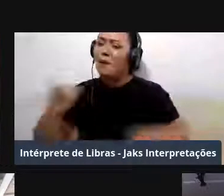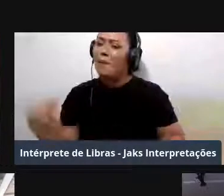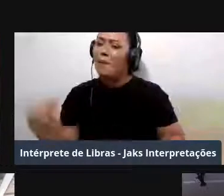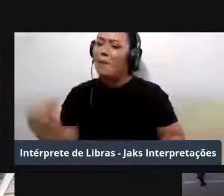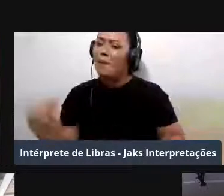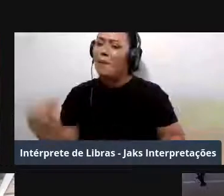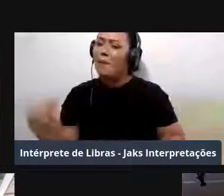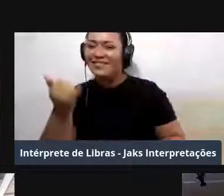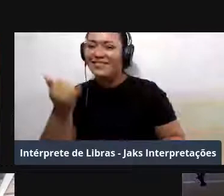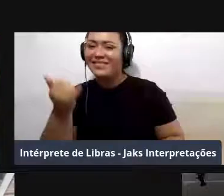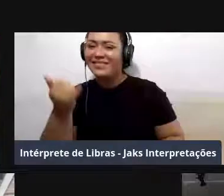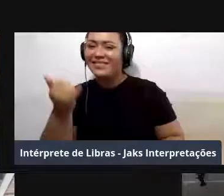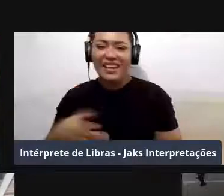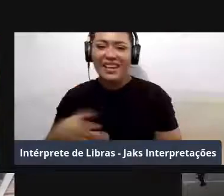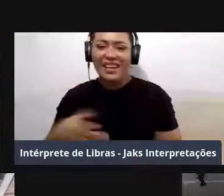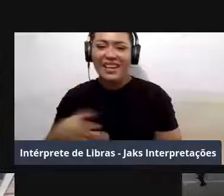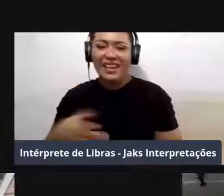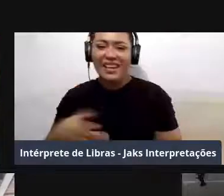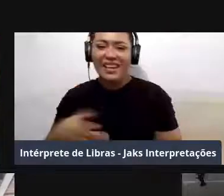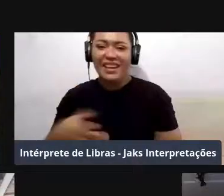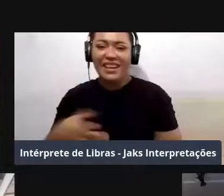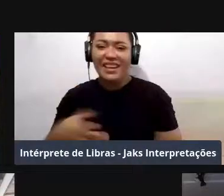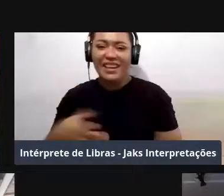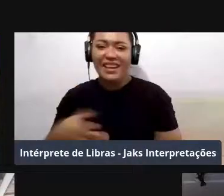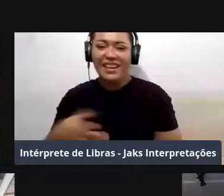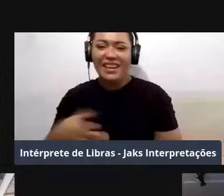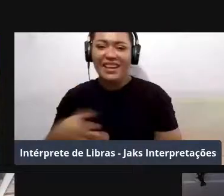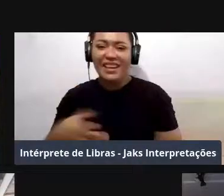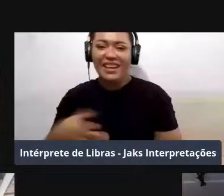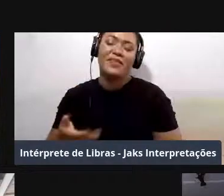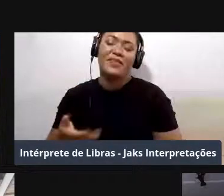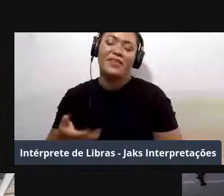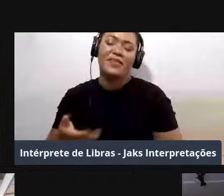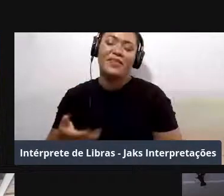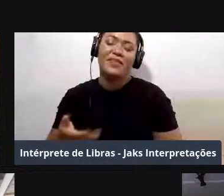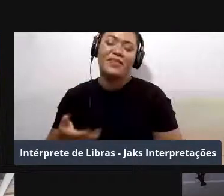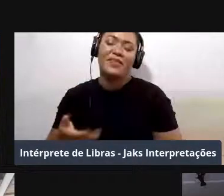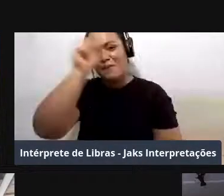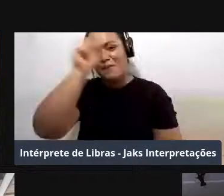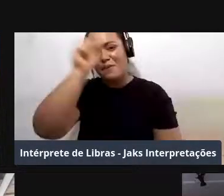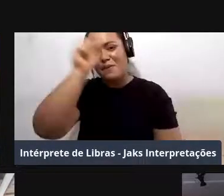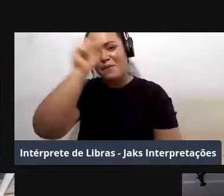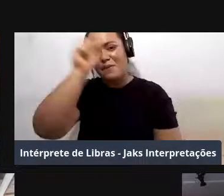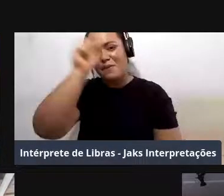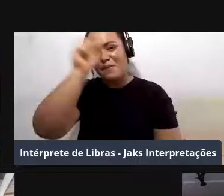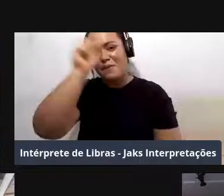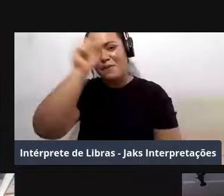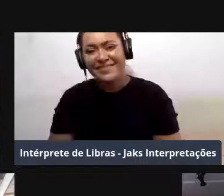Obrigada, beijo. Obrigada a vocês.